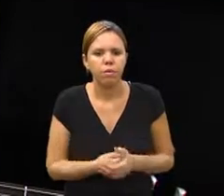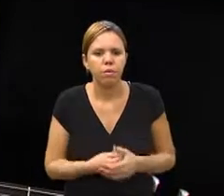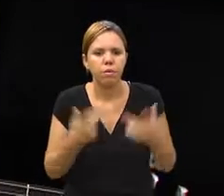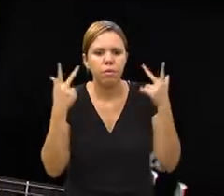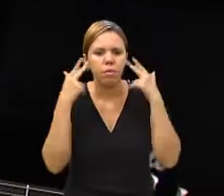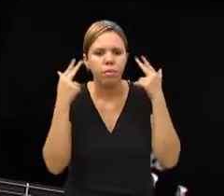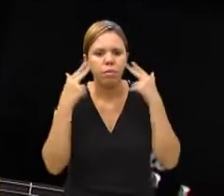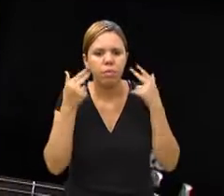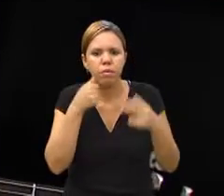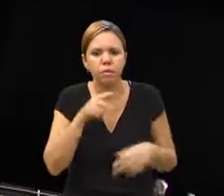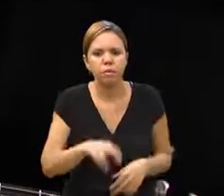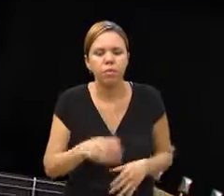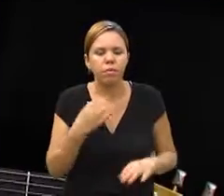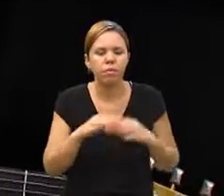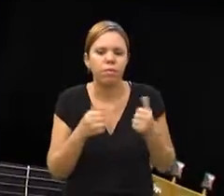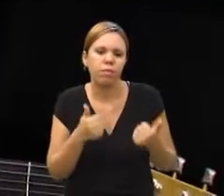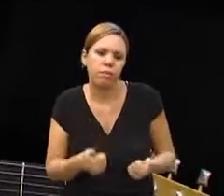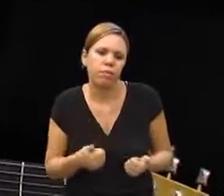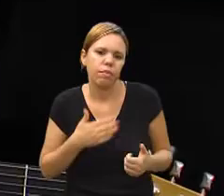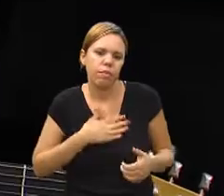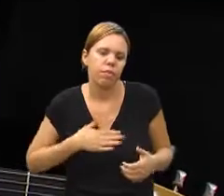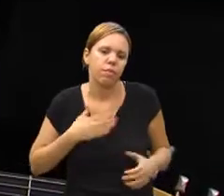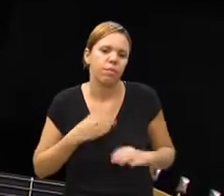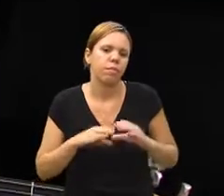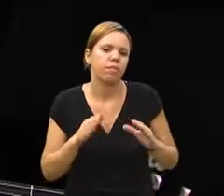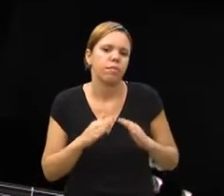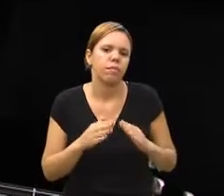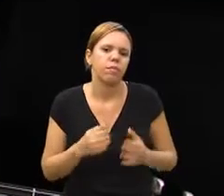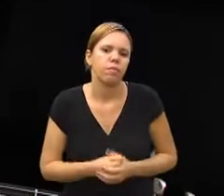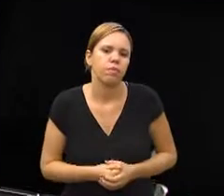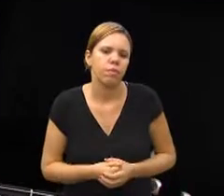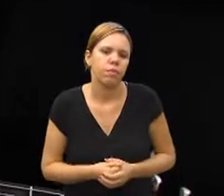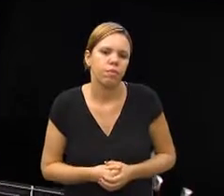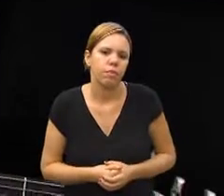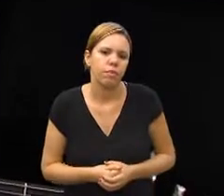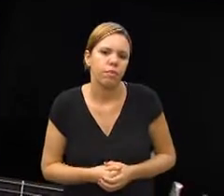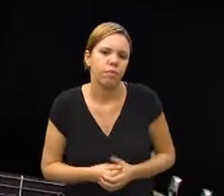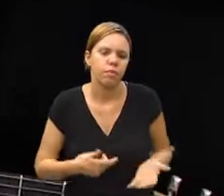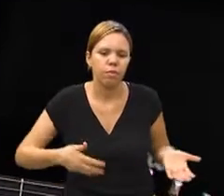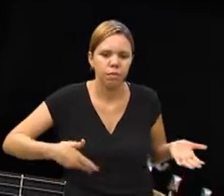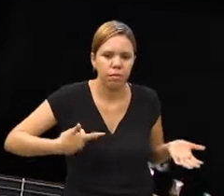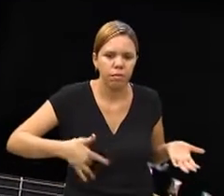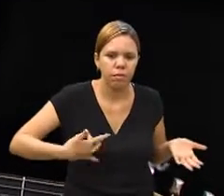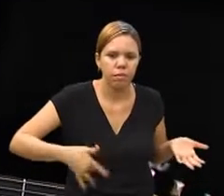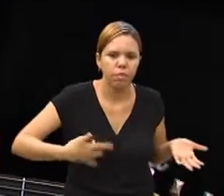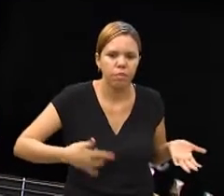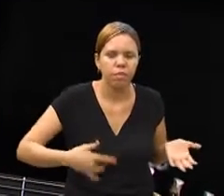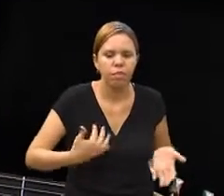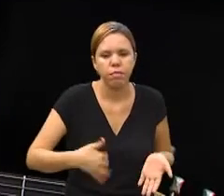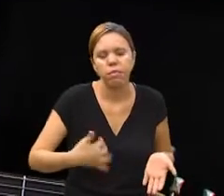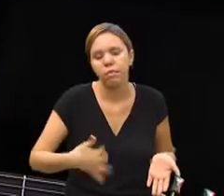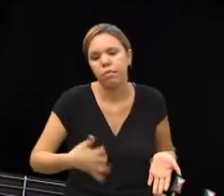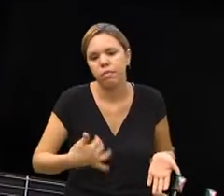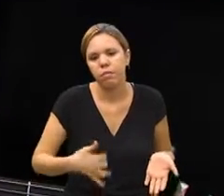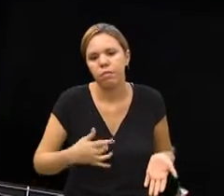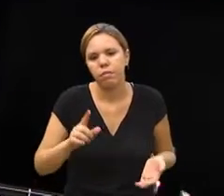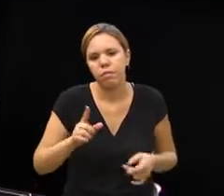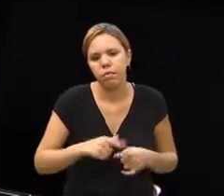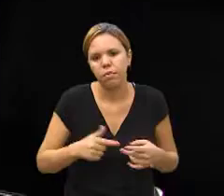natural, minha irmã também canta muito bem, a gente gostava de cantar em casa, né? E a guitarra e o violão foram instrumentos